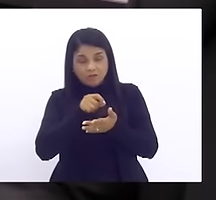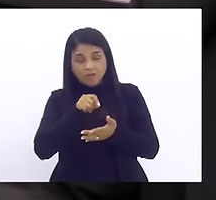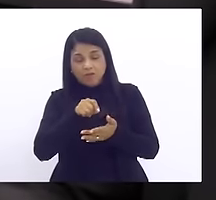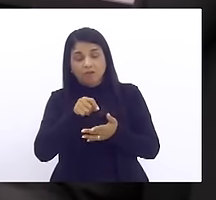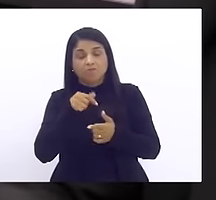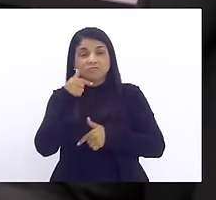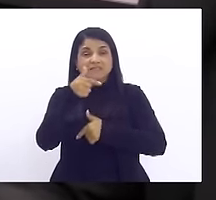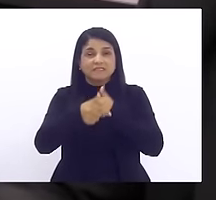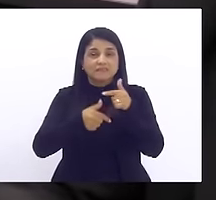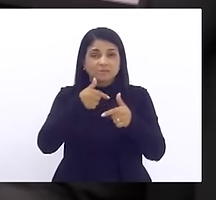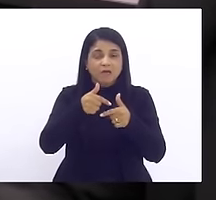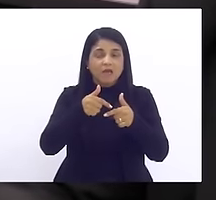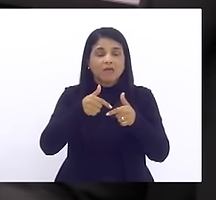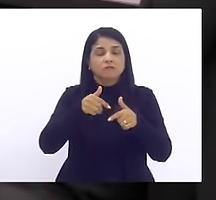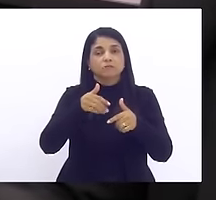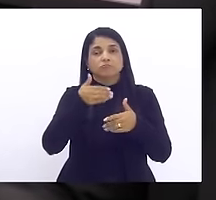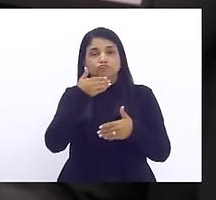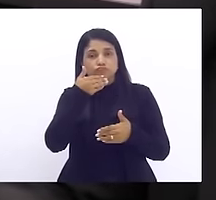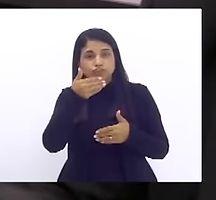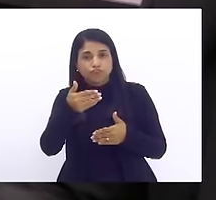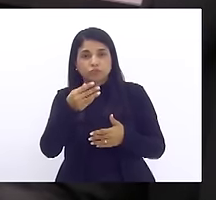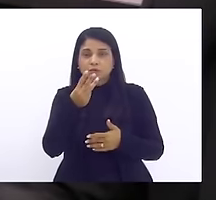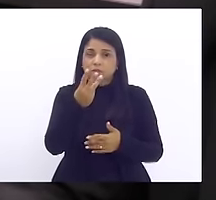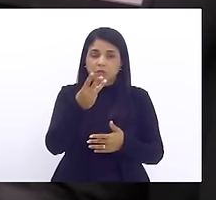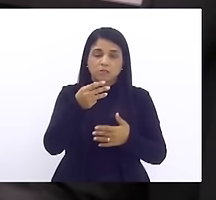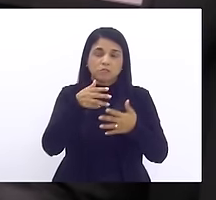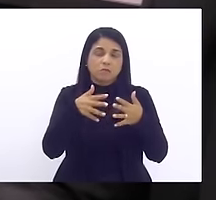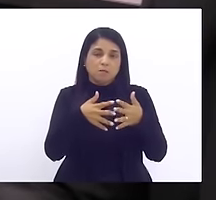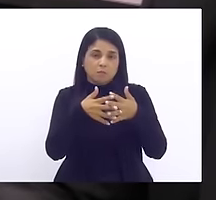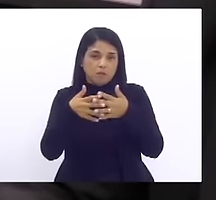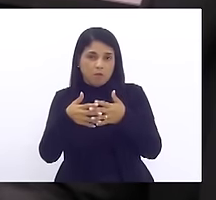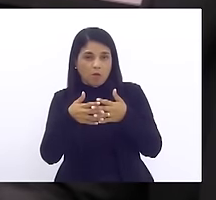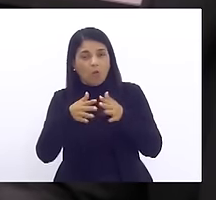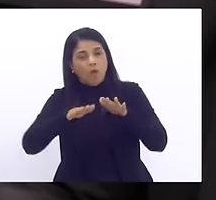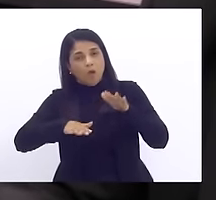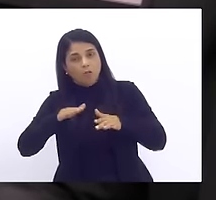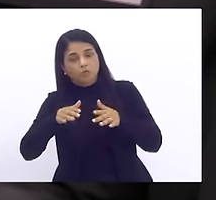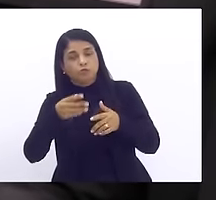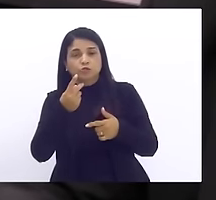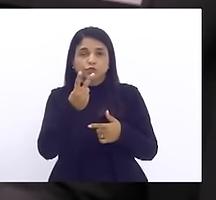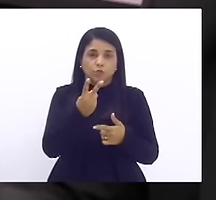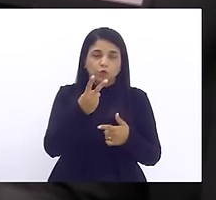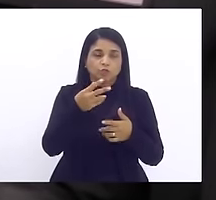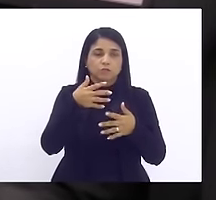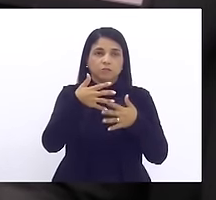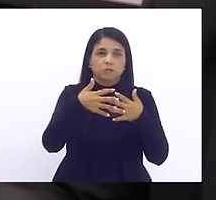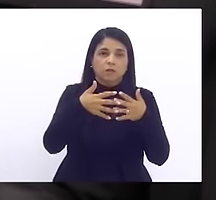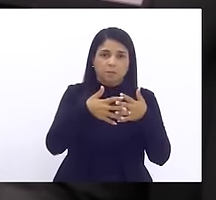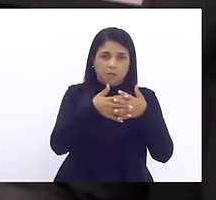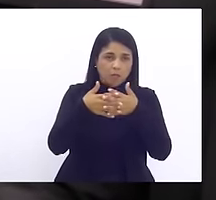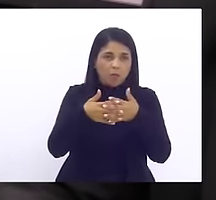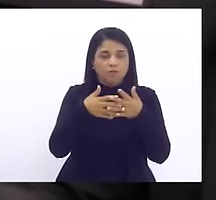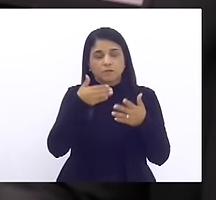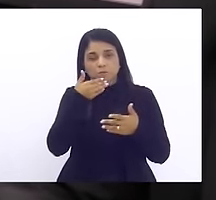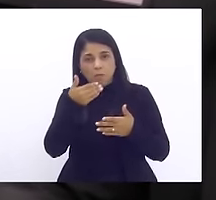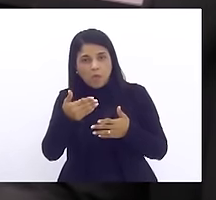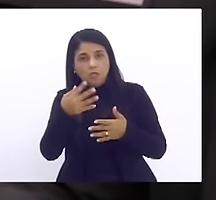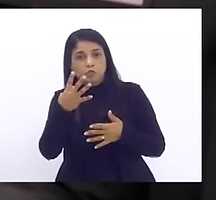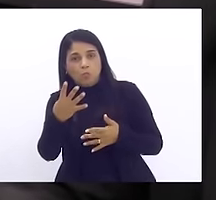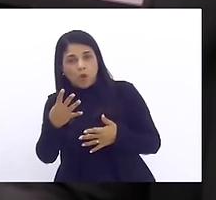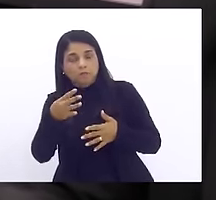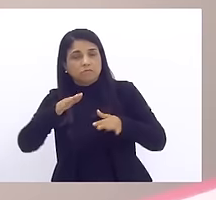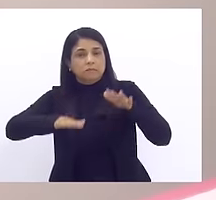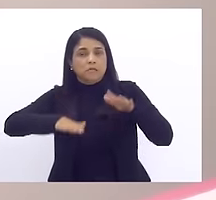tem serviços que são solicitados três caminhões tem serviço são solicitados um quatro Então existe uma